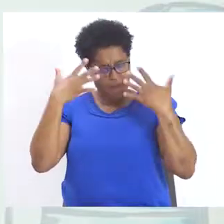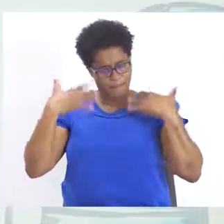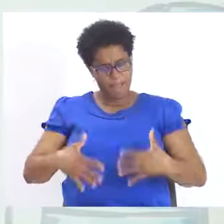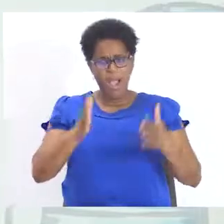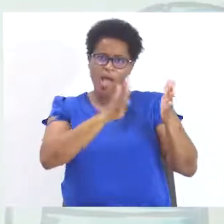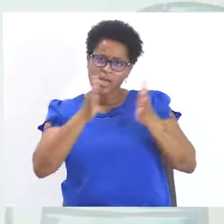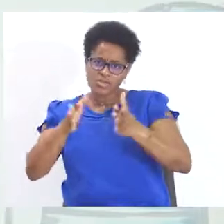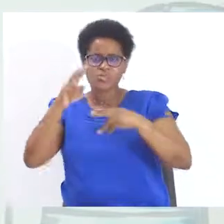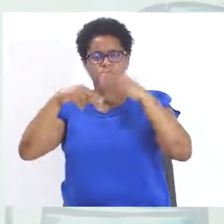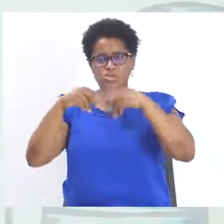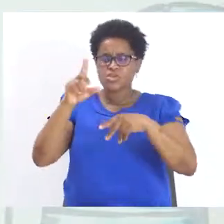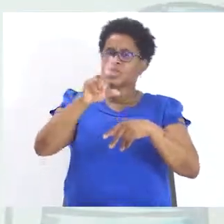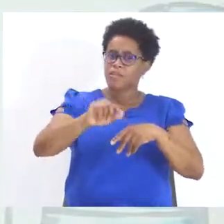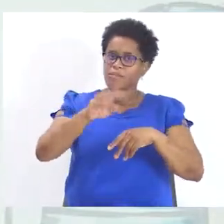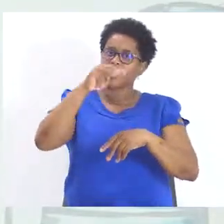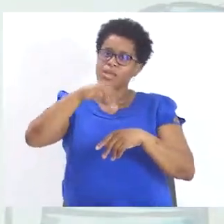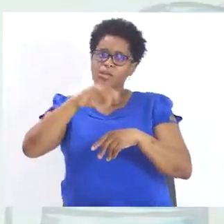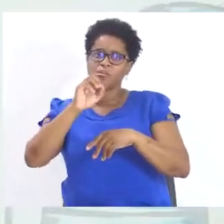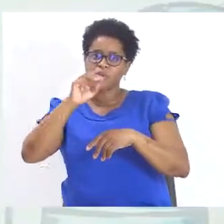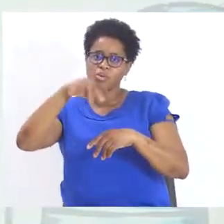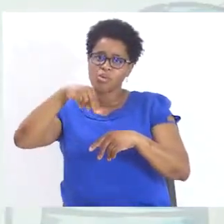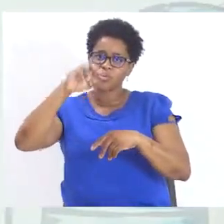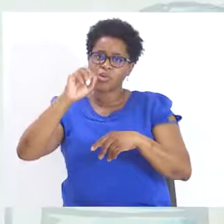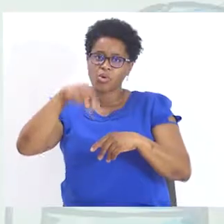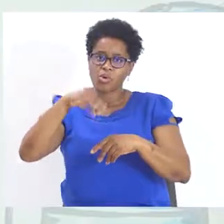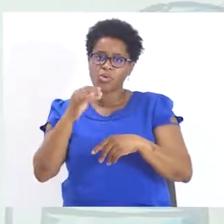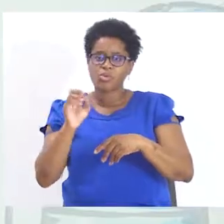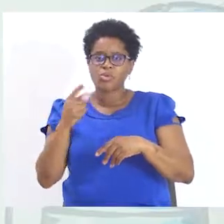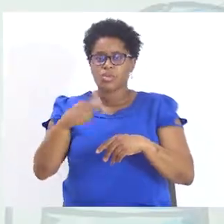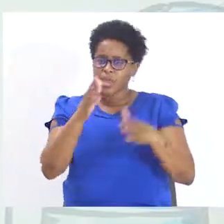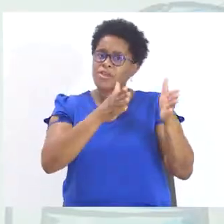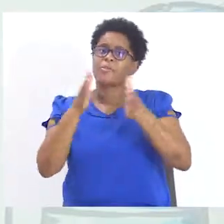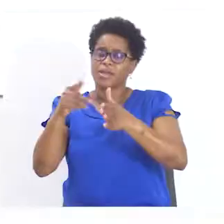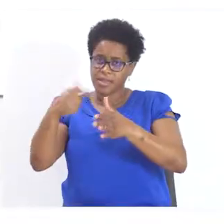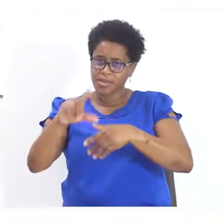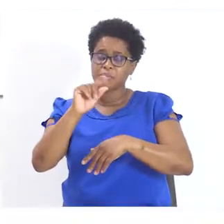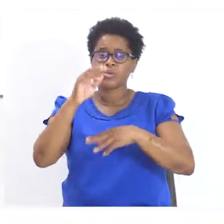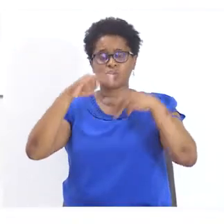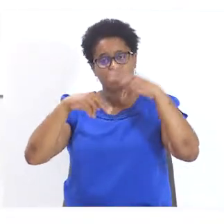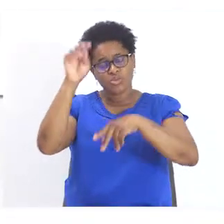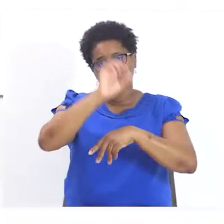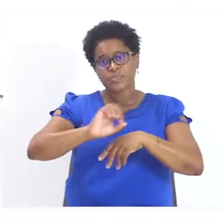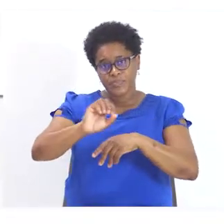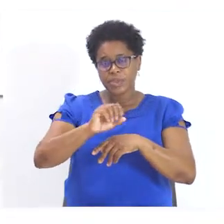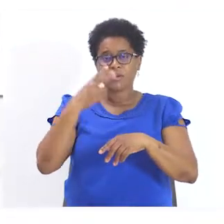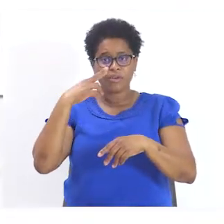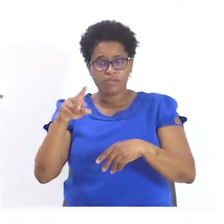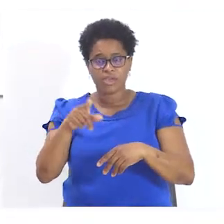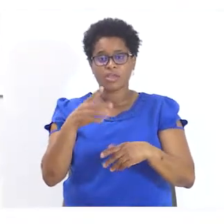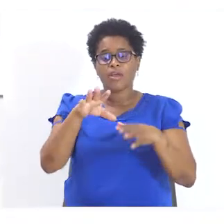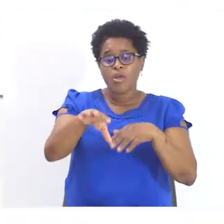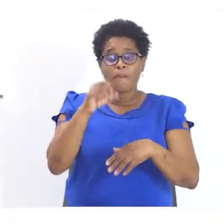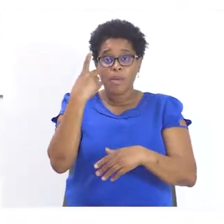constitui, assim também o monômio também tem partes que constituem. Vamos ver essas partes? Vamos pegar, a partir